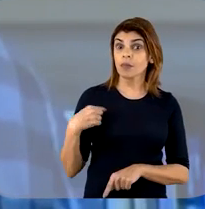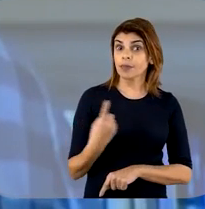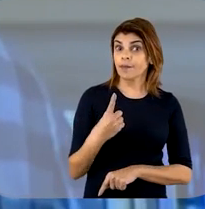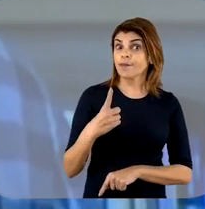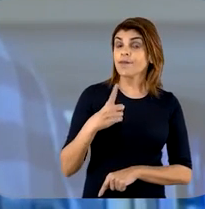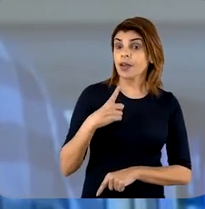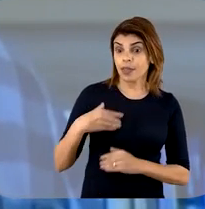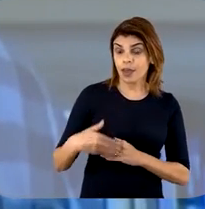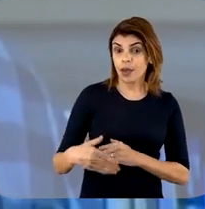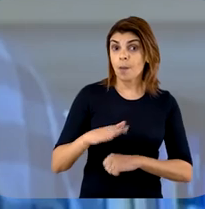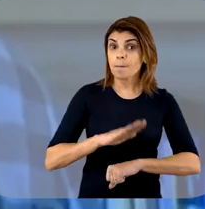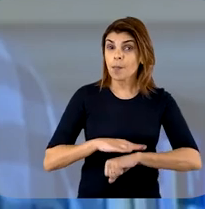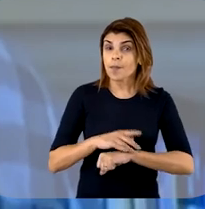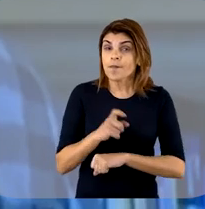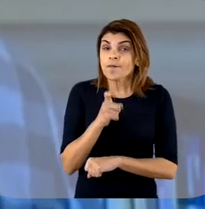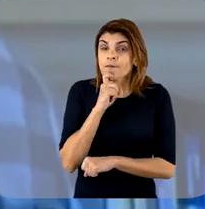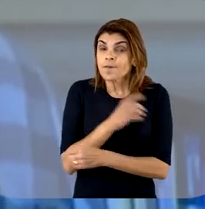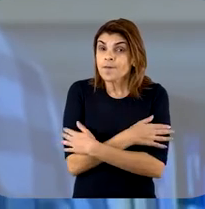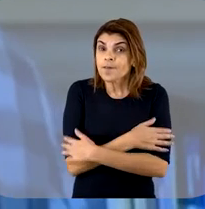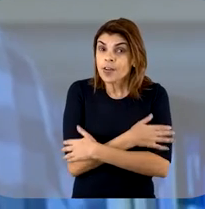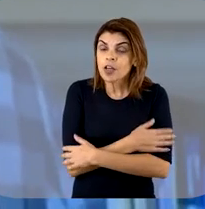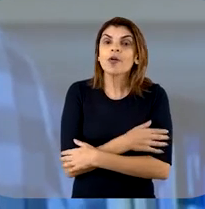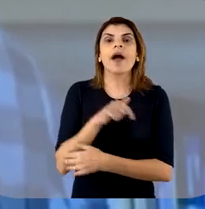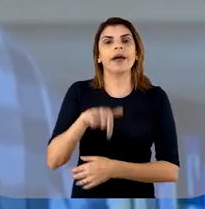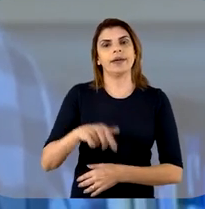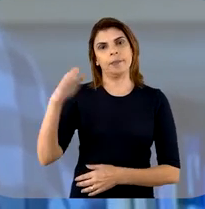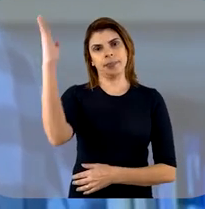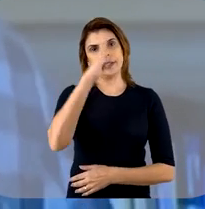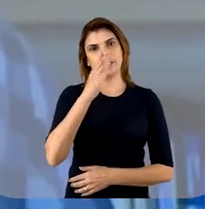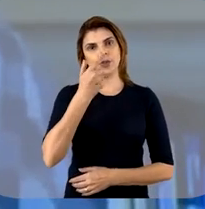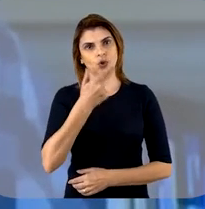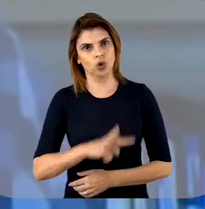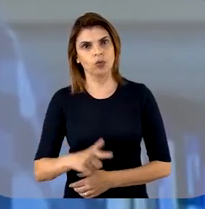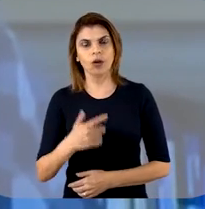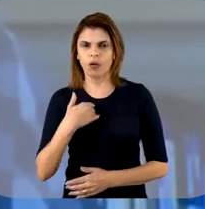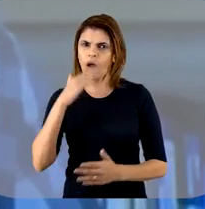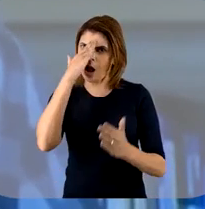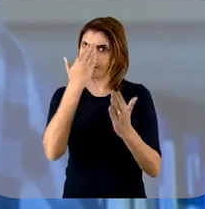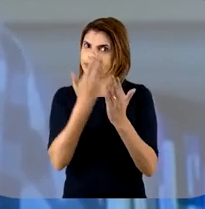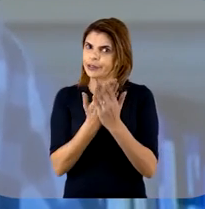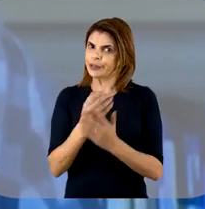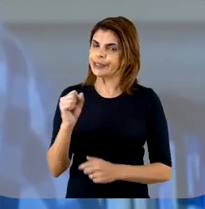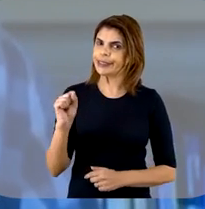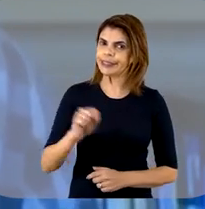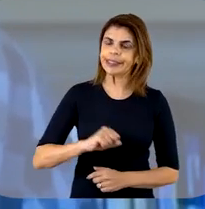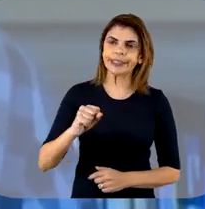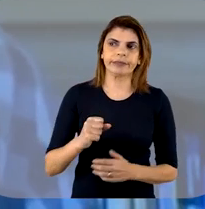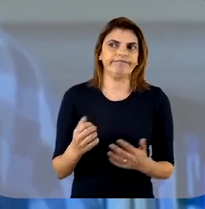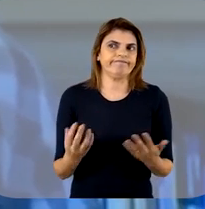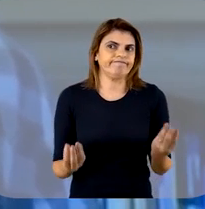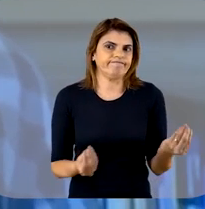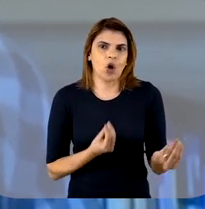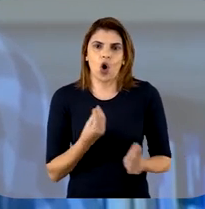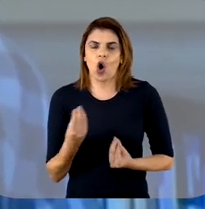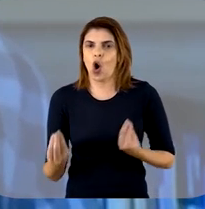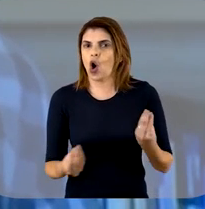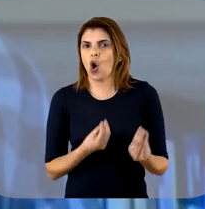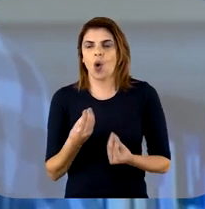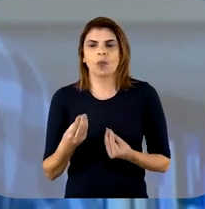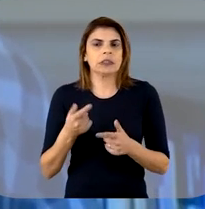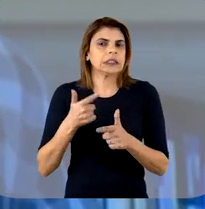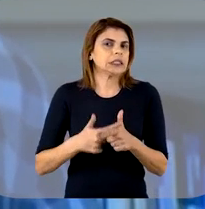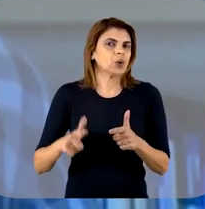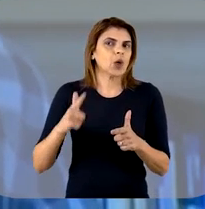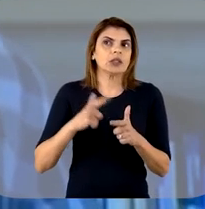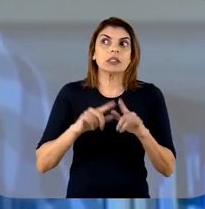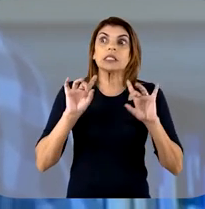também uma nova onda no Brasil. Quero crer que sim, porque não teríamos nenhuma situação